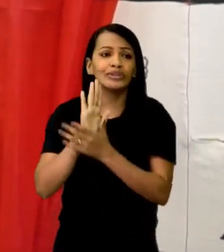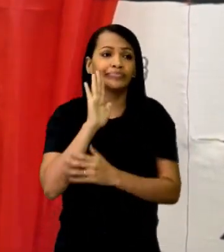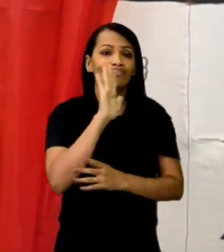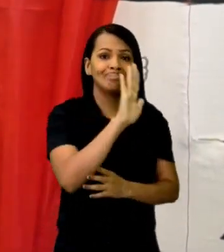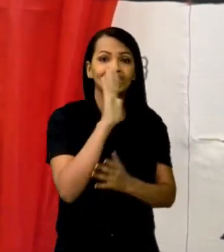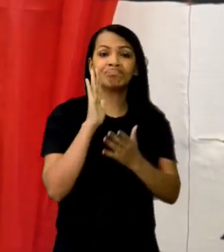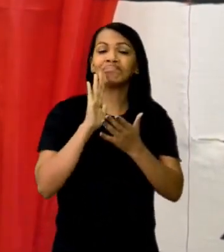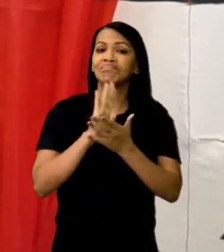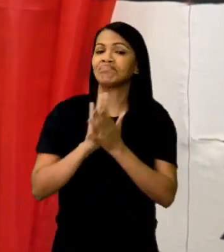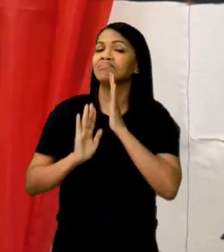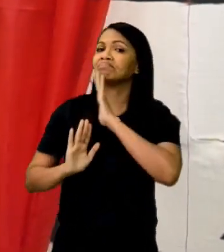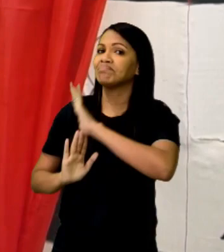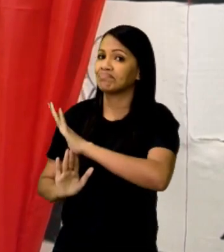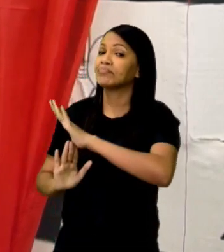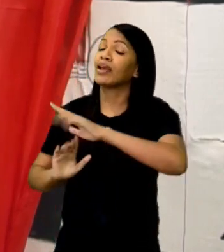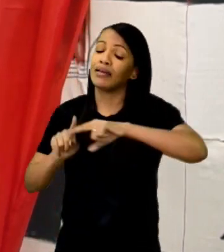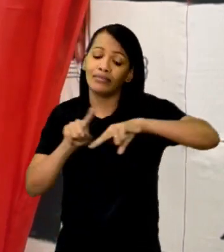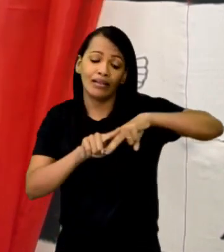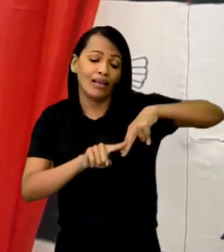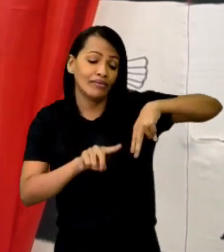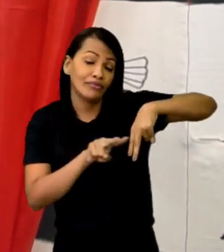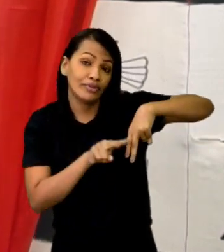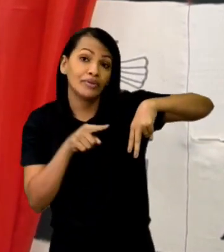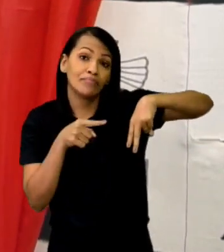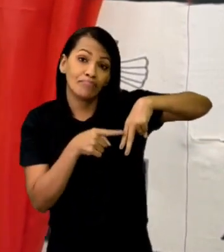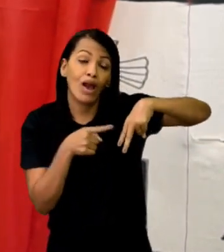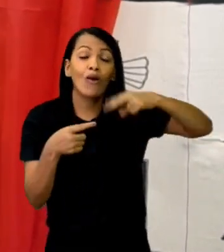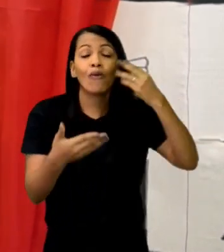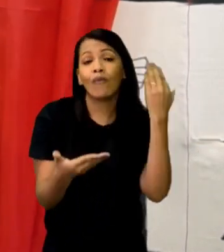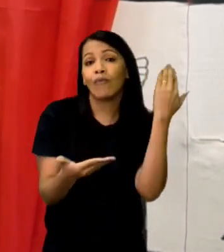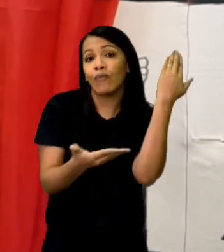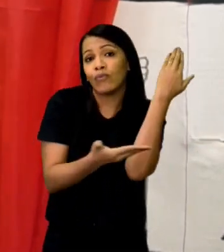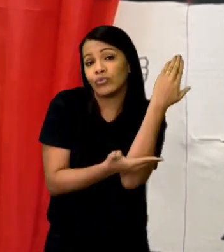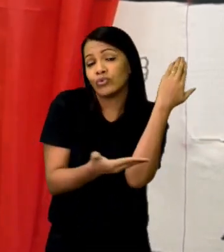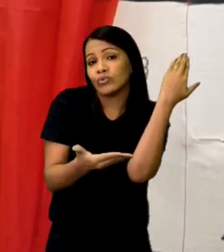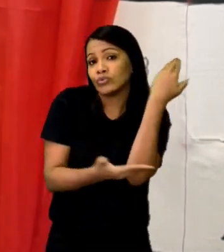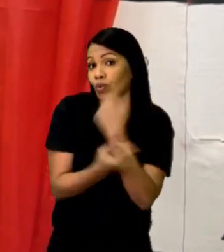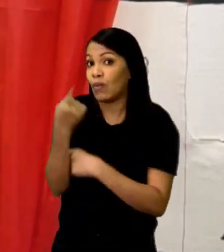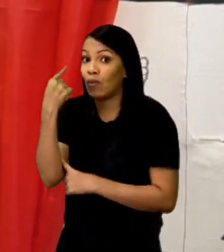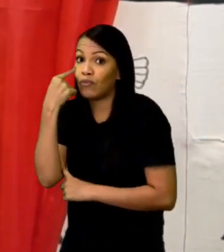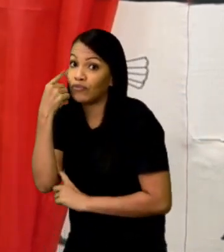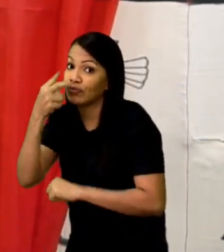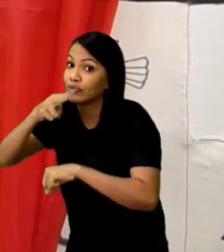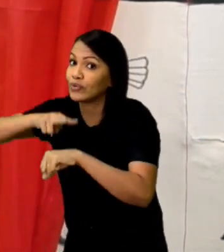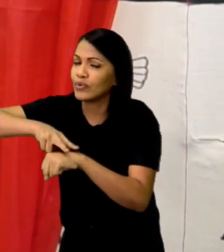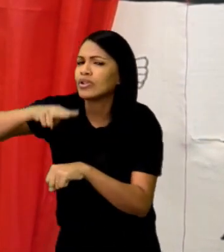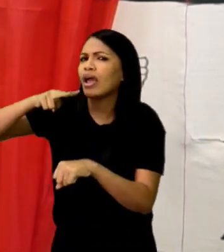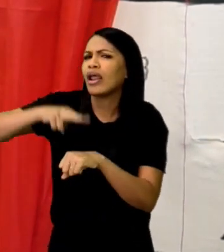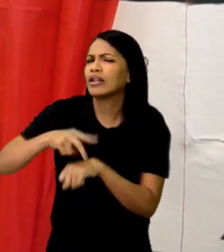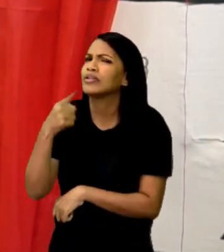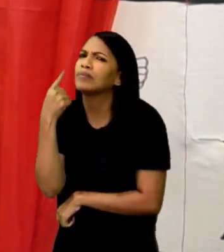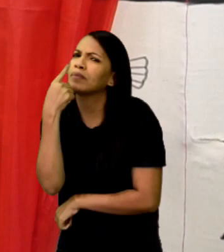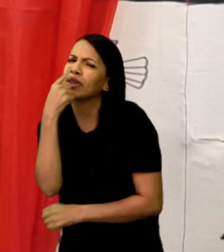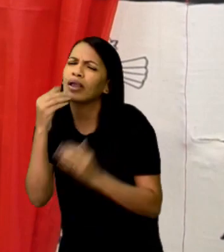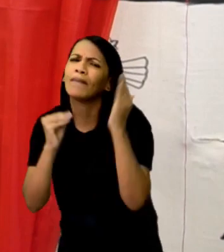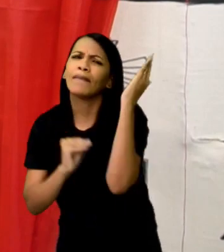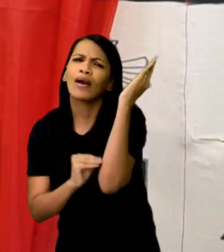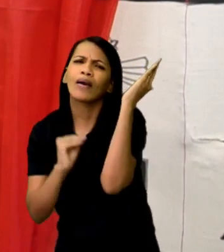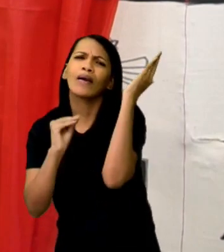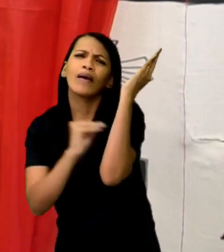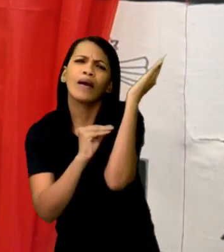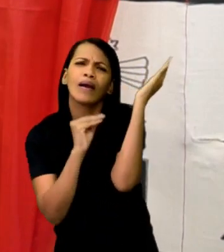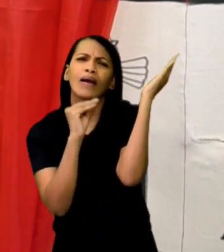Poti, poti, perna de pau, olho de vidro e nariz de